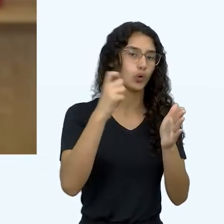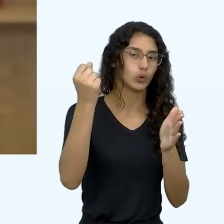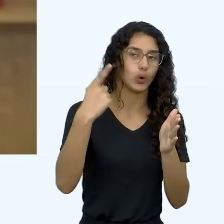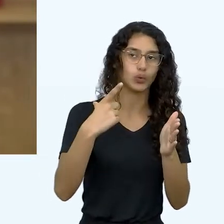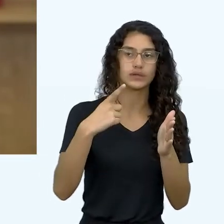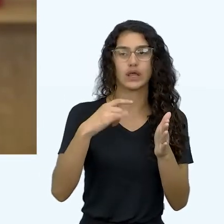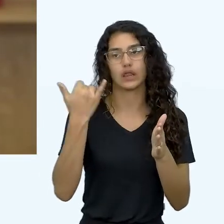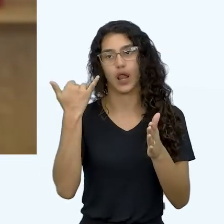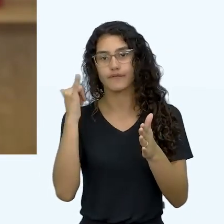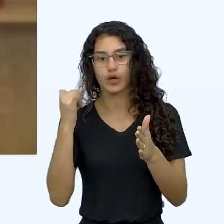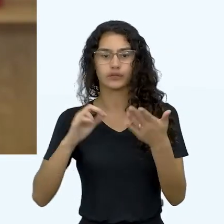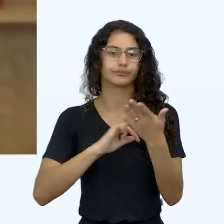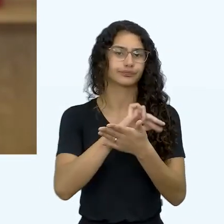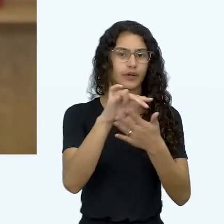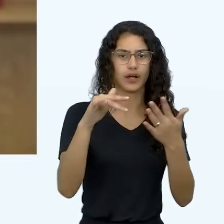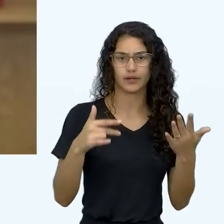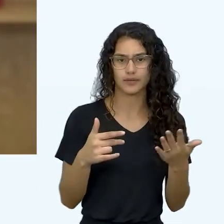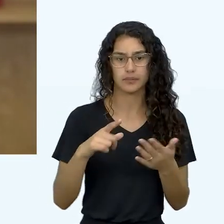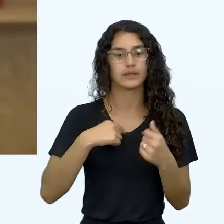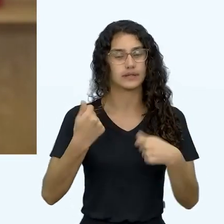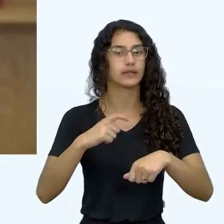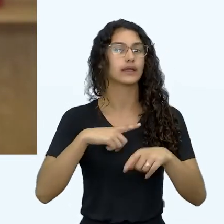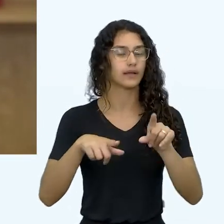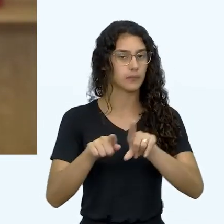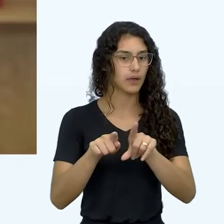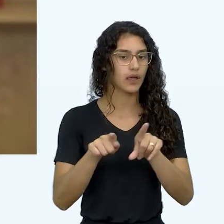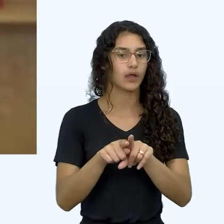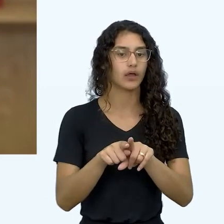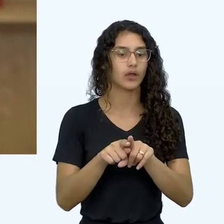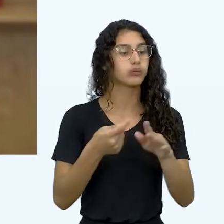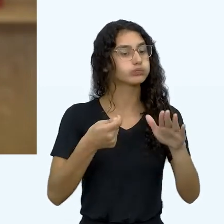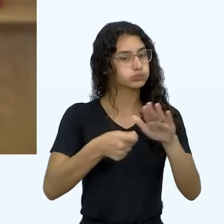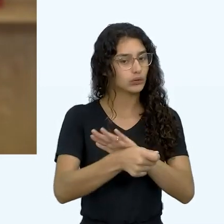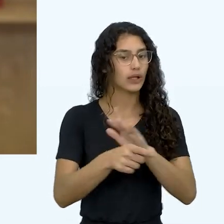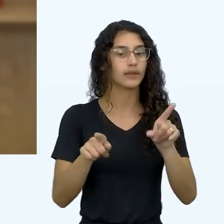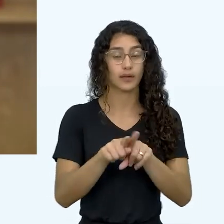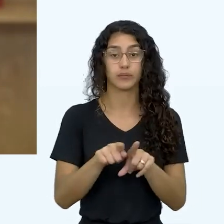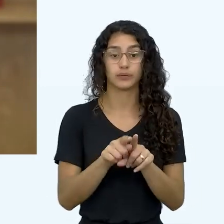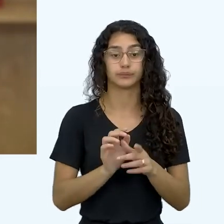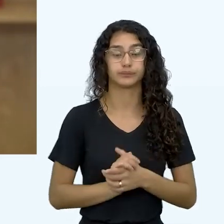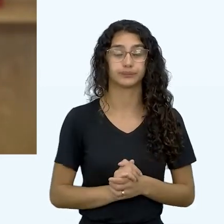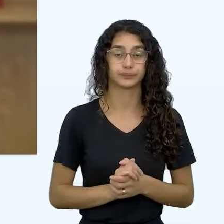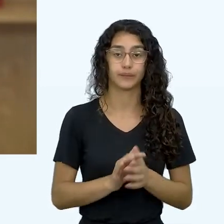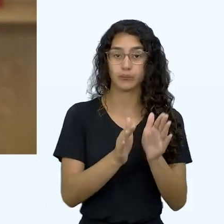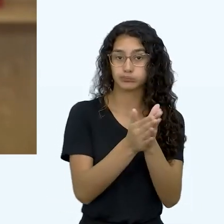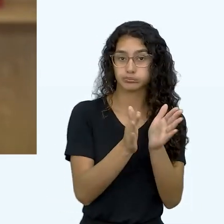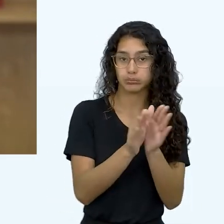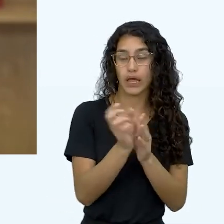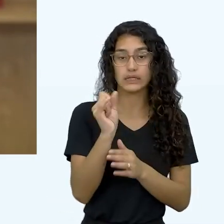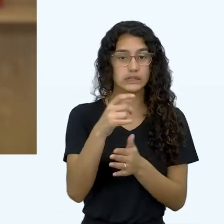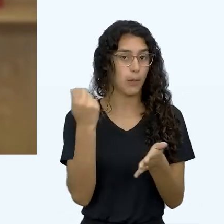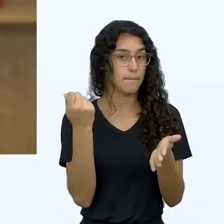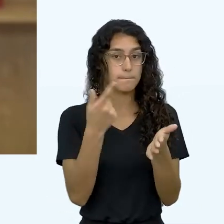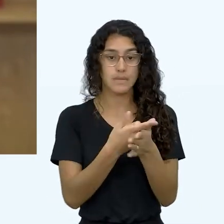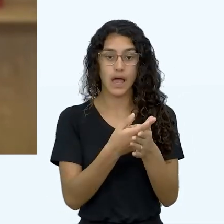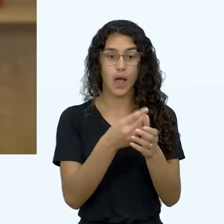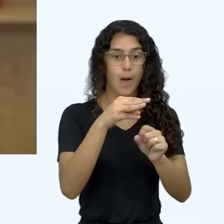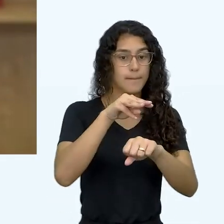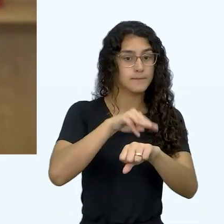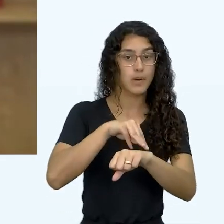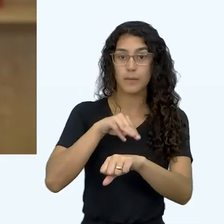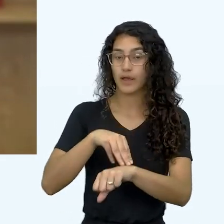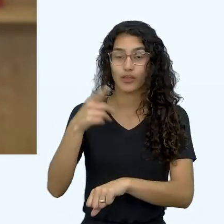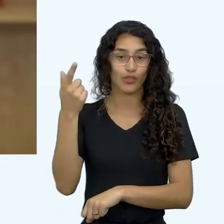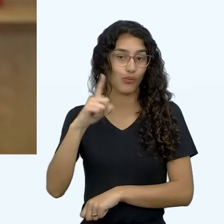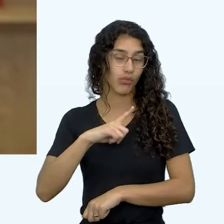telefone, você tem conta de um monte de coisa. Você tem que ter também a sua conta de liberdade financeira ou sua conta de aposentadoria. Se você não pagar em algum momento,